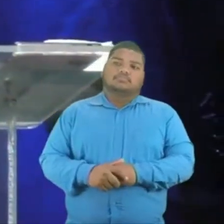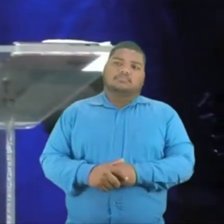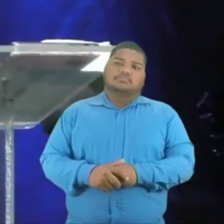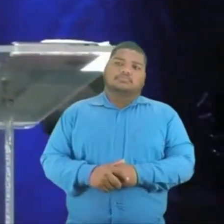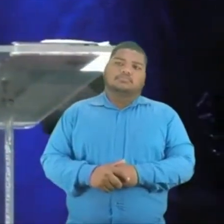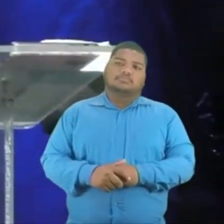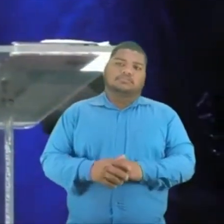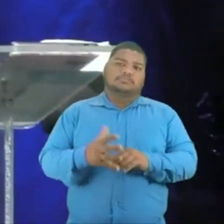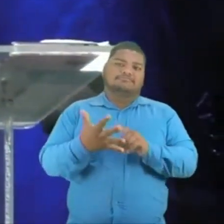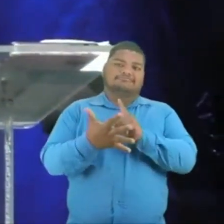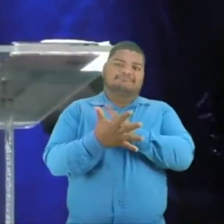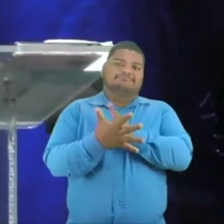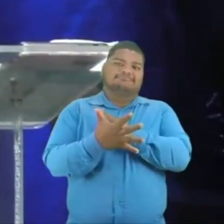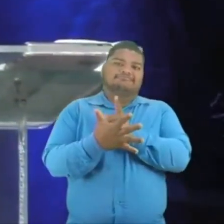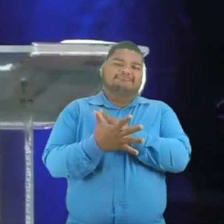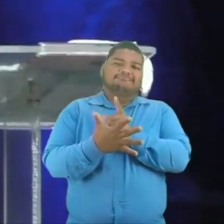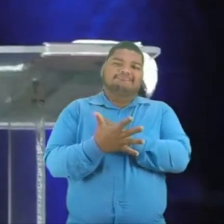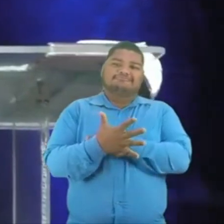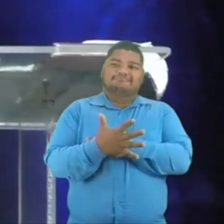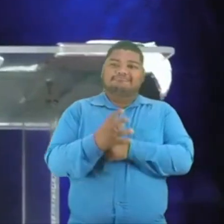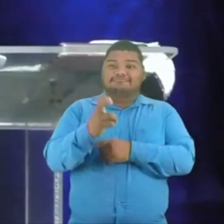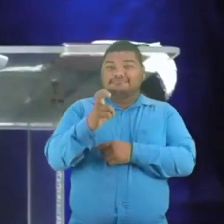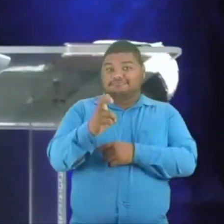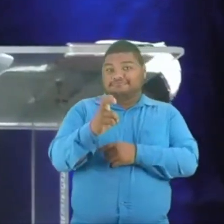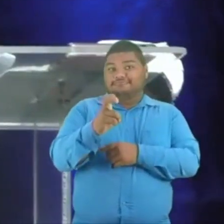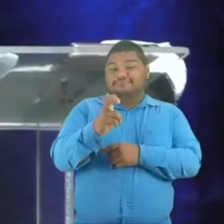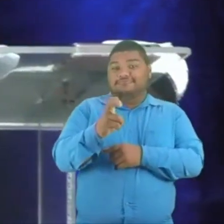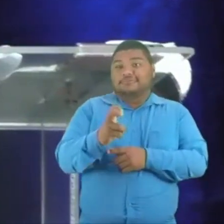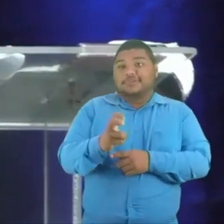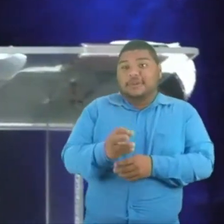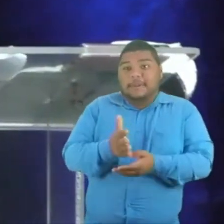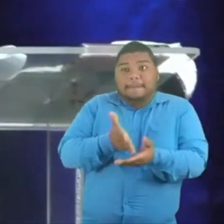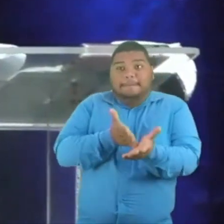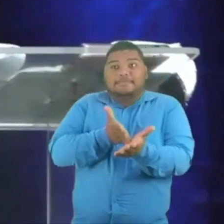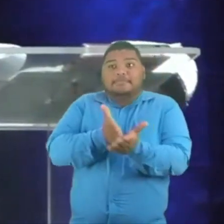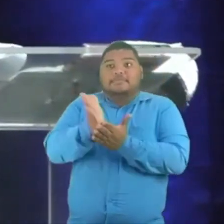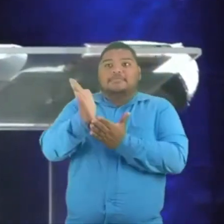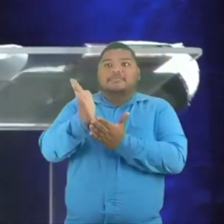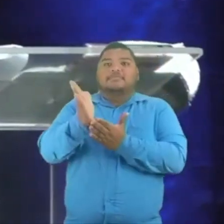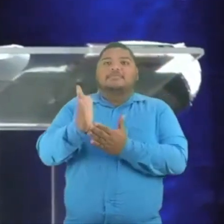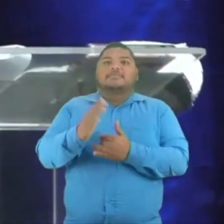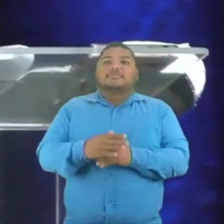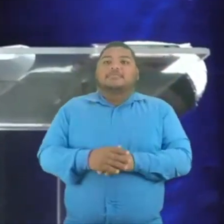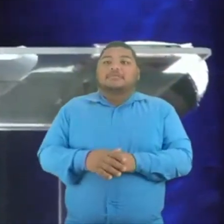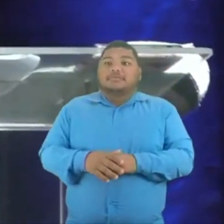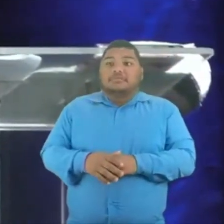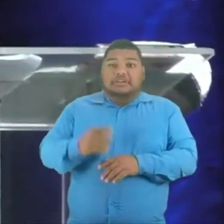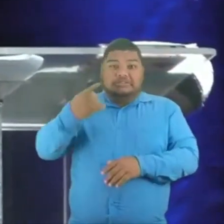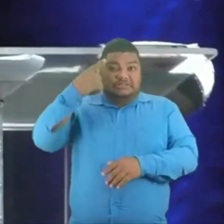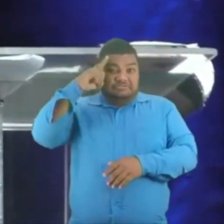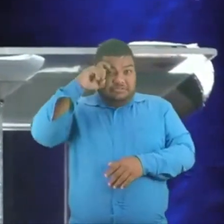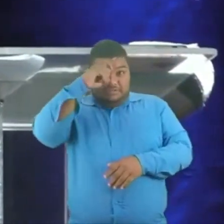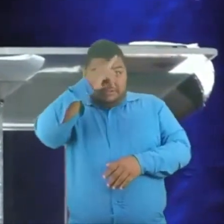Quinta atitude: passe pela prova dando glória a Deus.